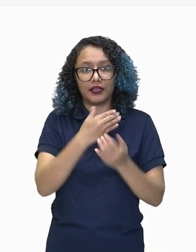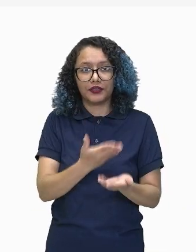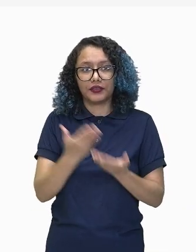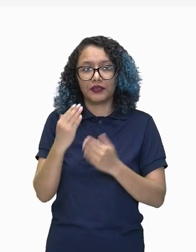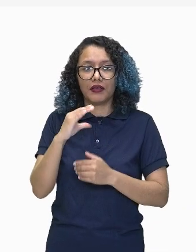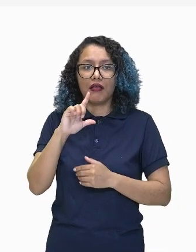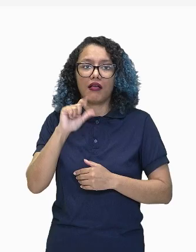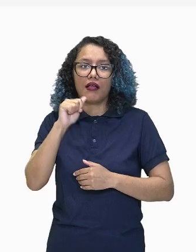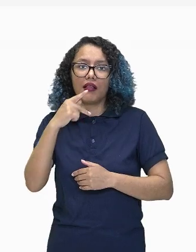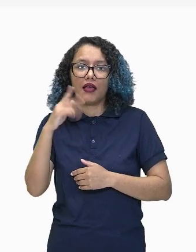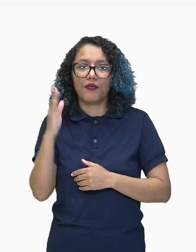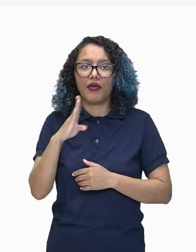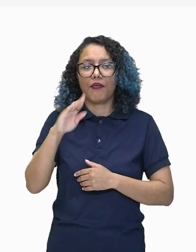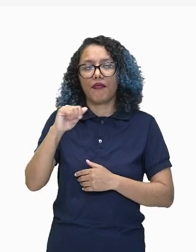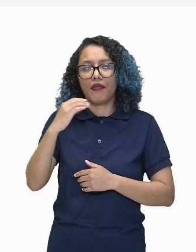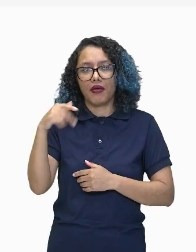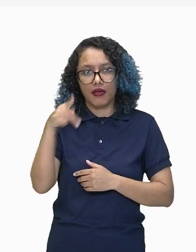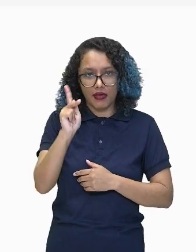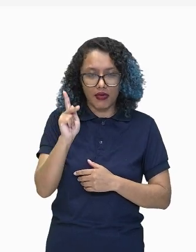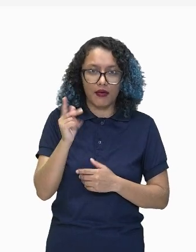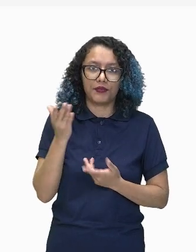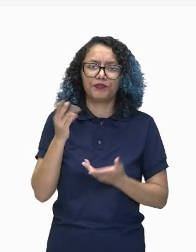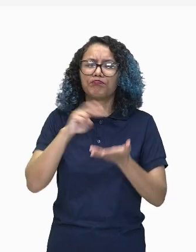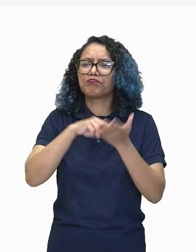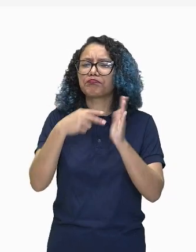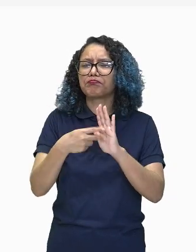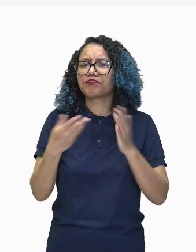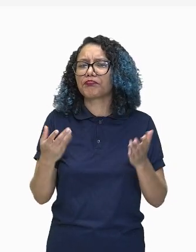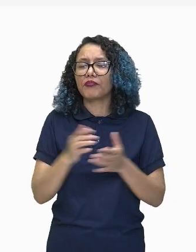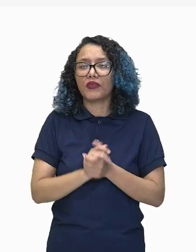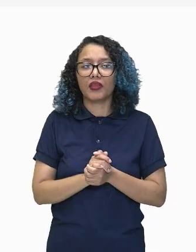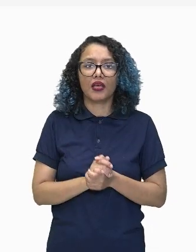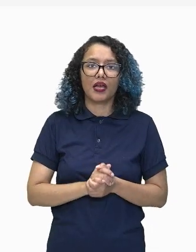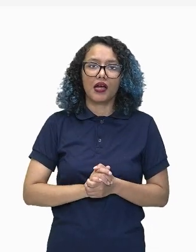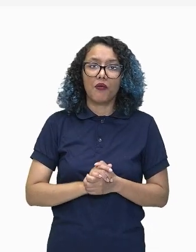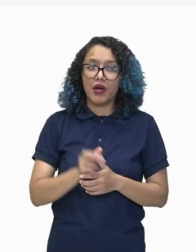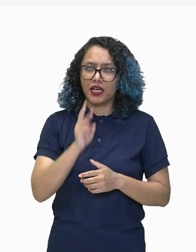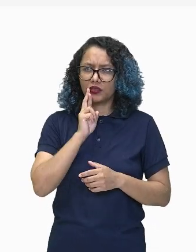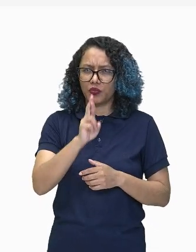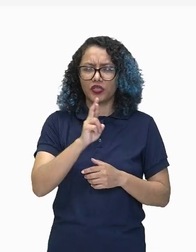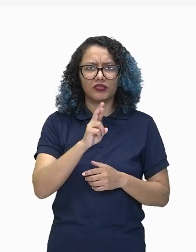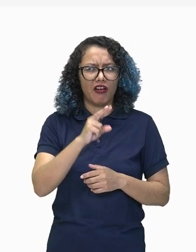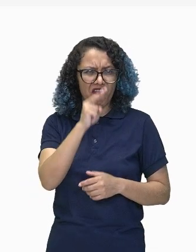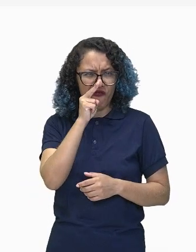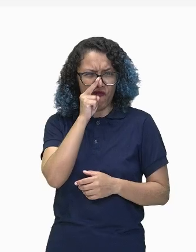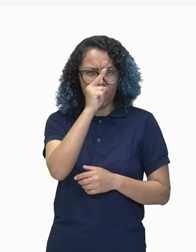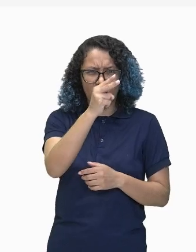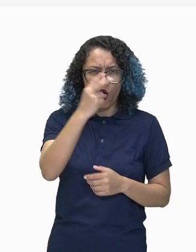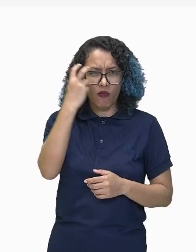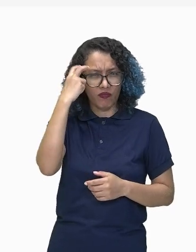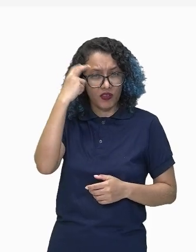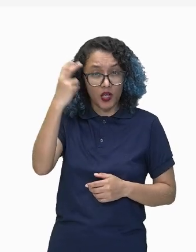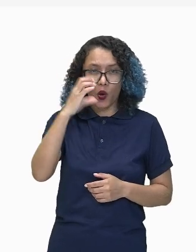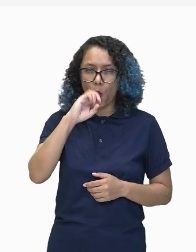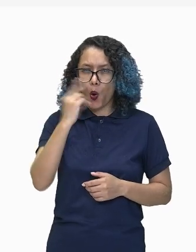clapback. Clapback, que significa uma resposta forte, inteligente ou sarcástica a uma crítica ou a um